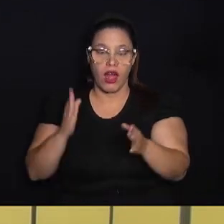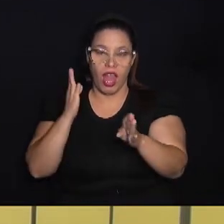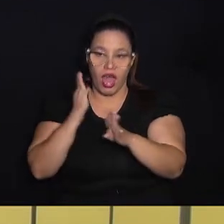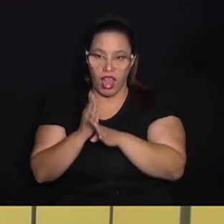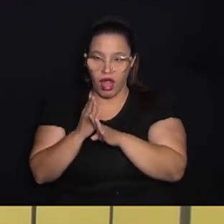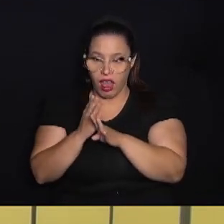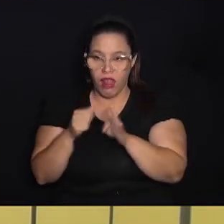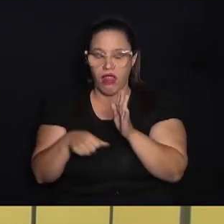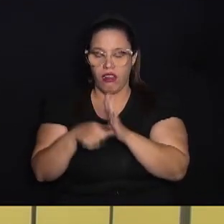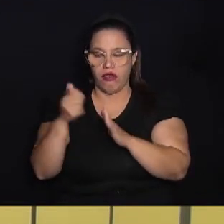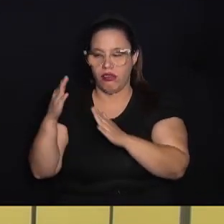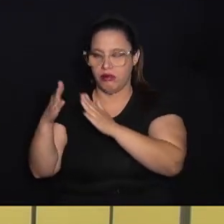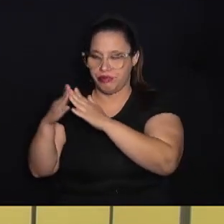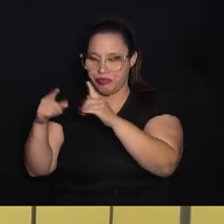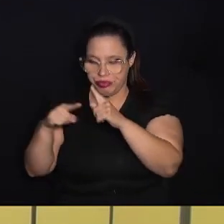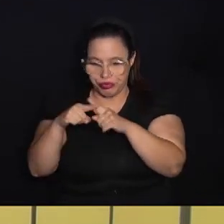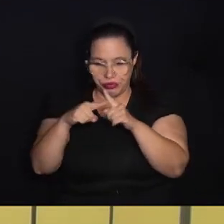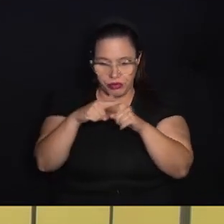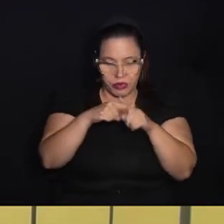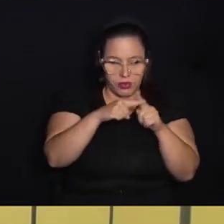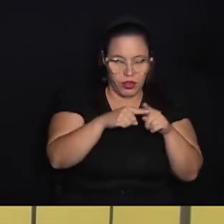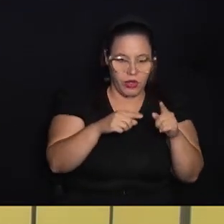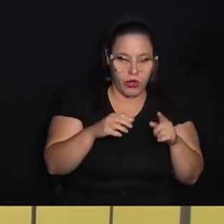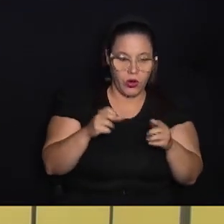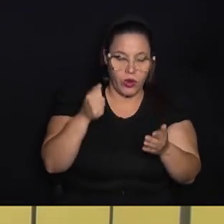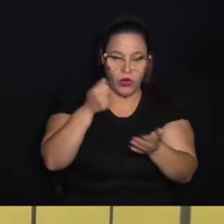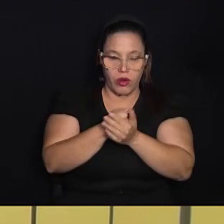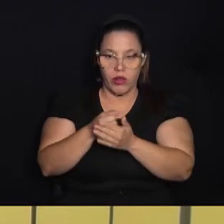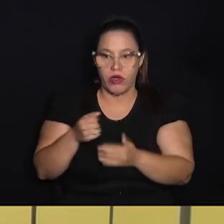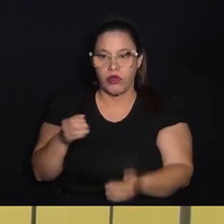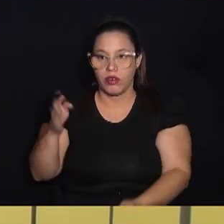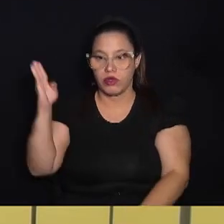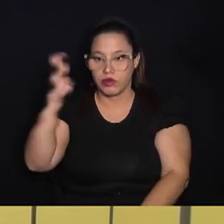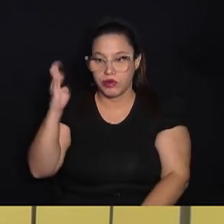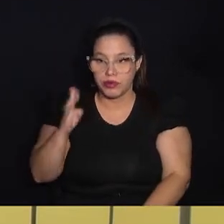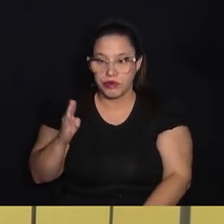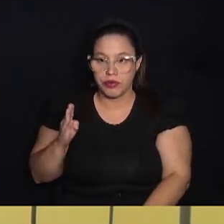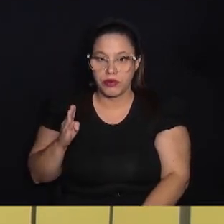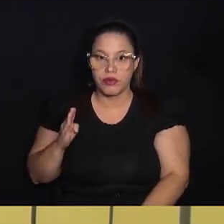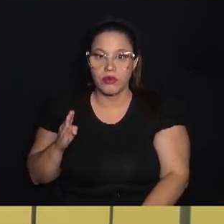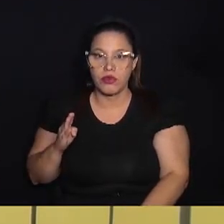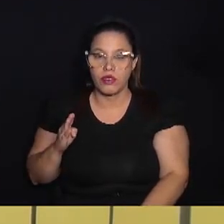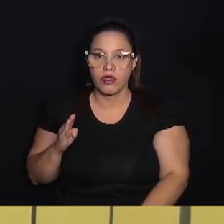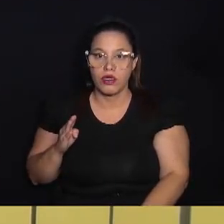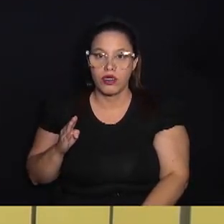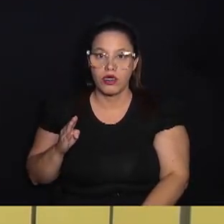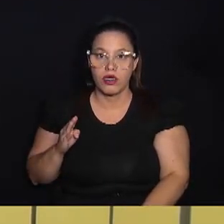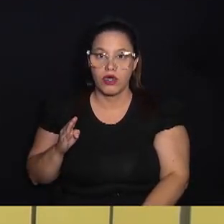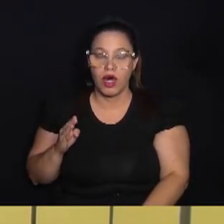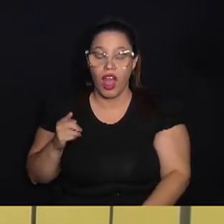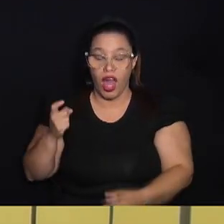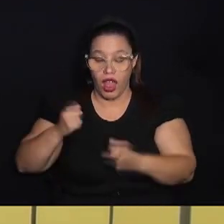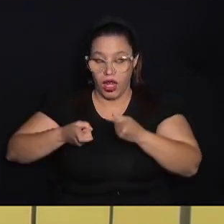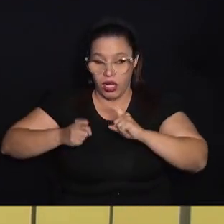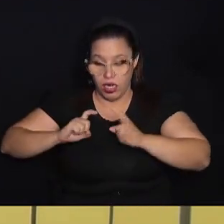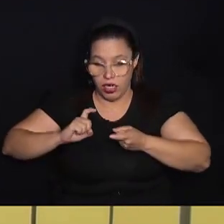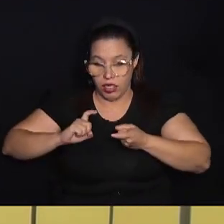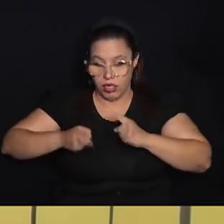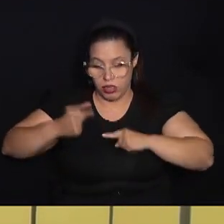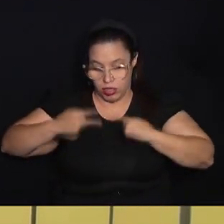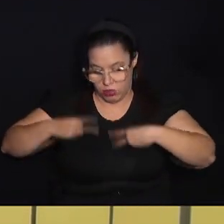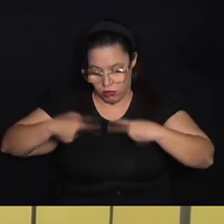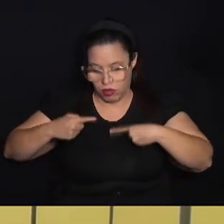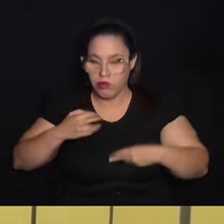os primeiros cemitérios oficiais do Brasil não lugares de enterramento cemitério oficial do Brasil a gente tem uma disputa Muito